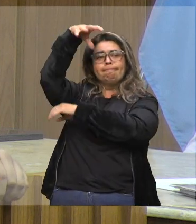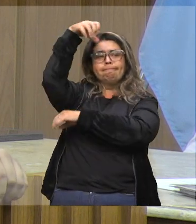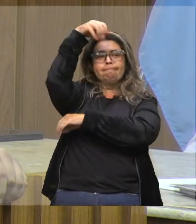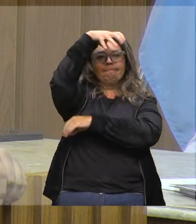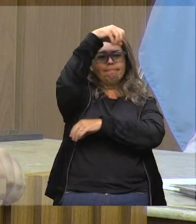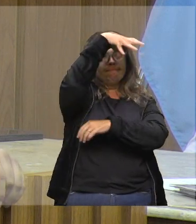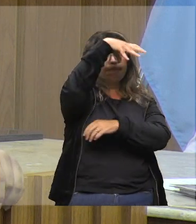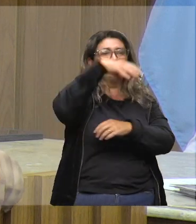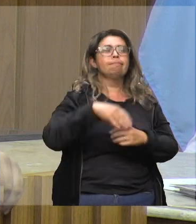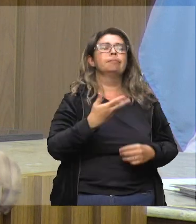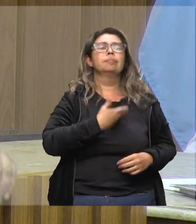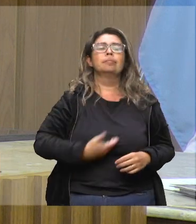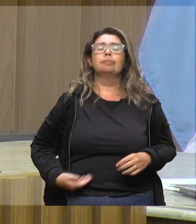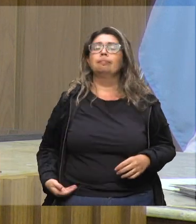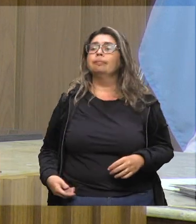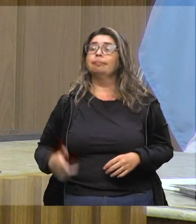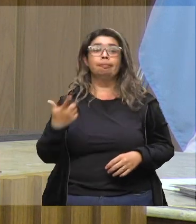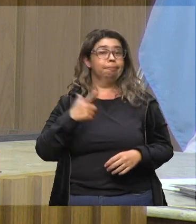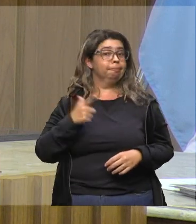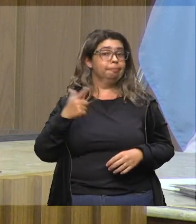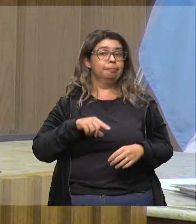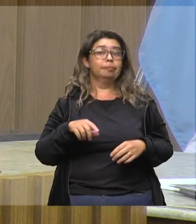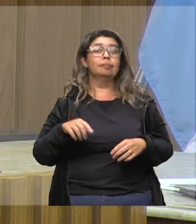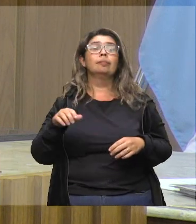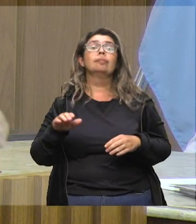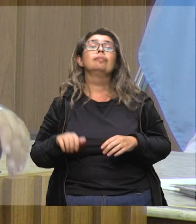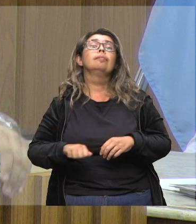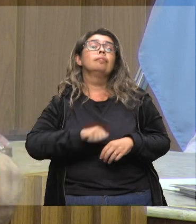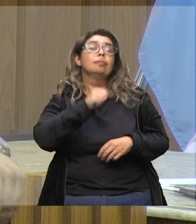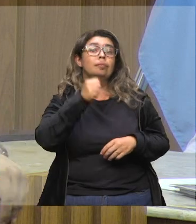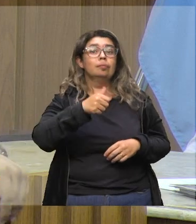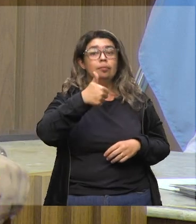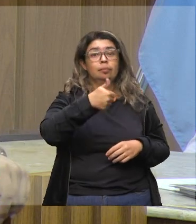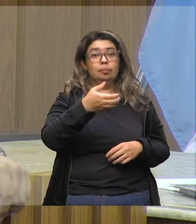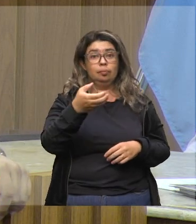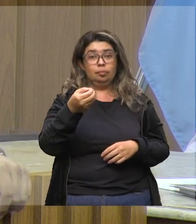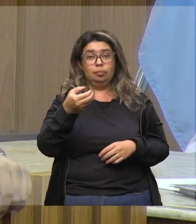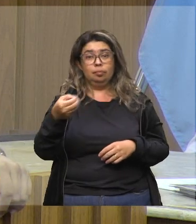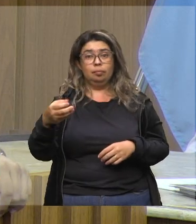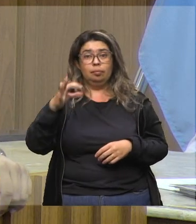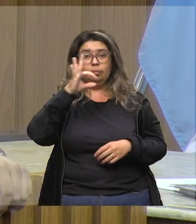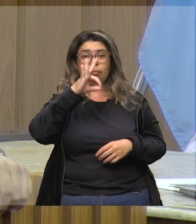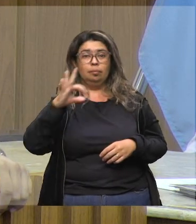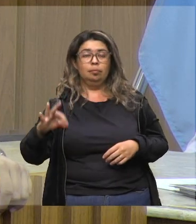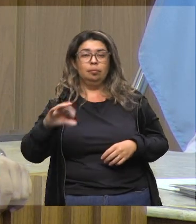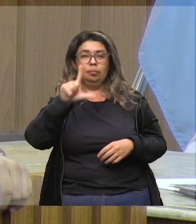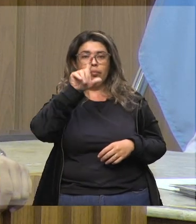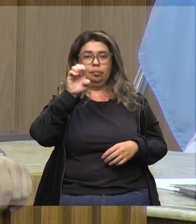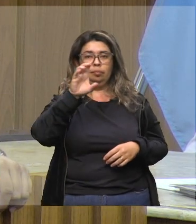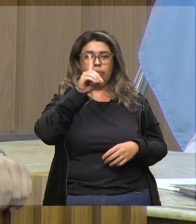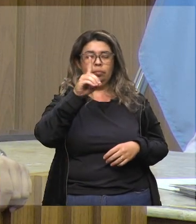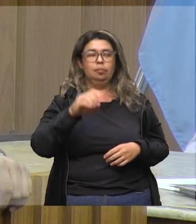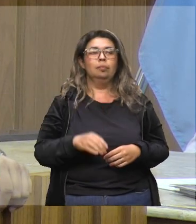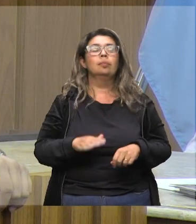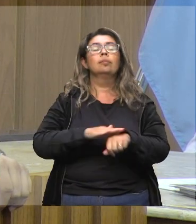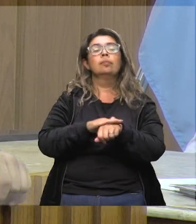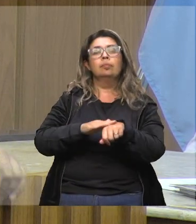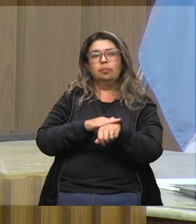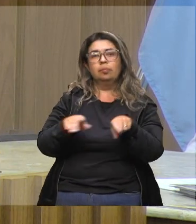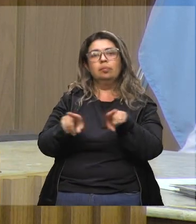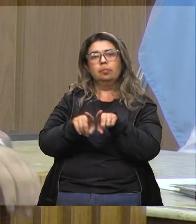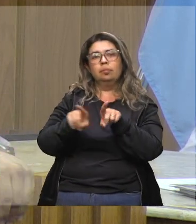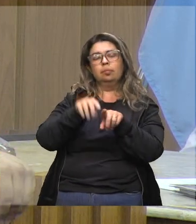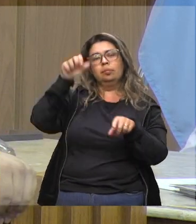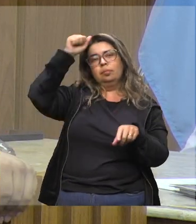não chegou 100% em LED lá. Então, esses três assuntos, levei até o prefeito municipal,